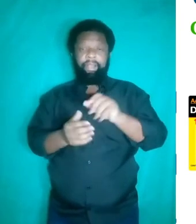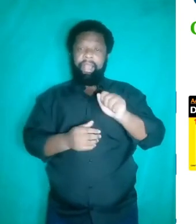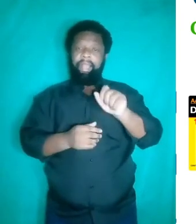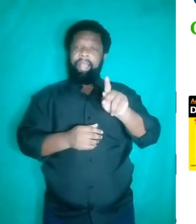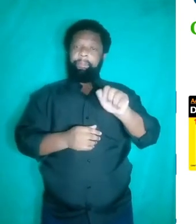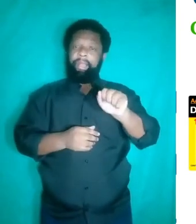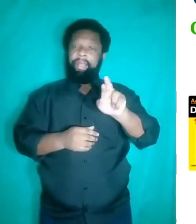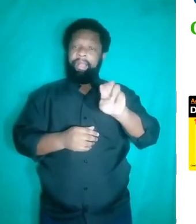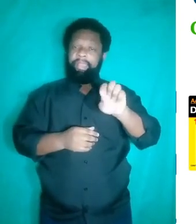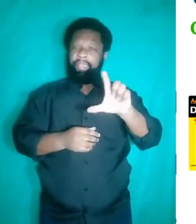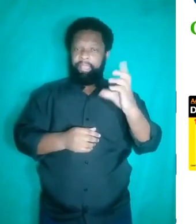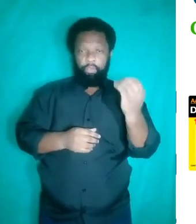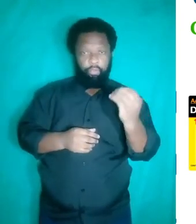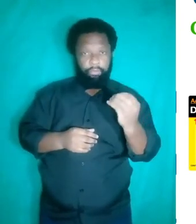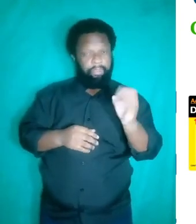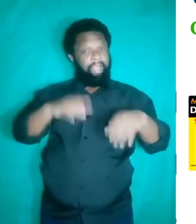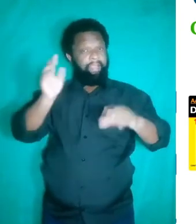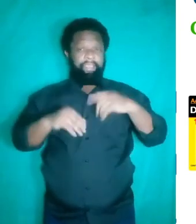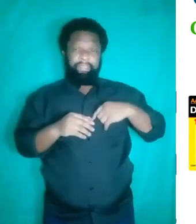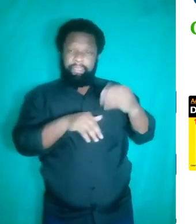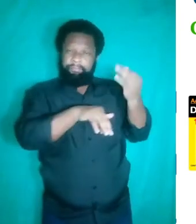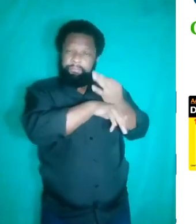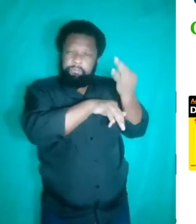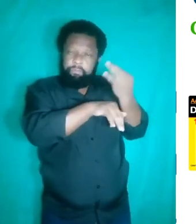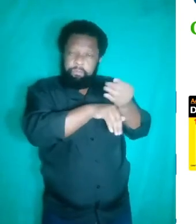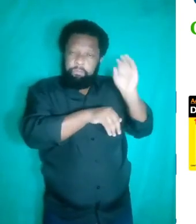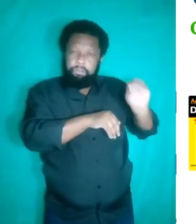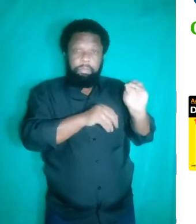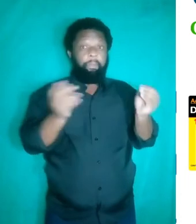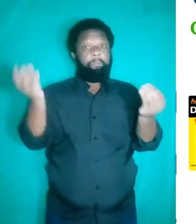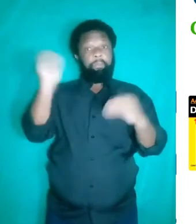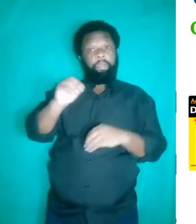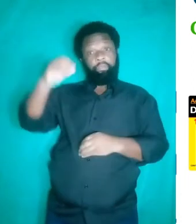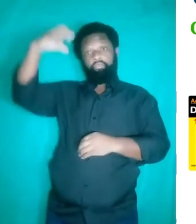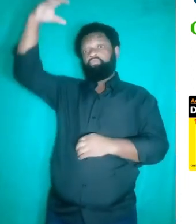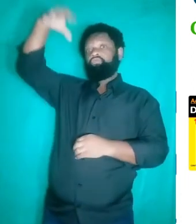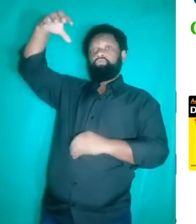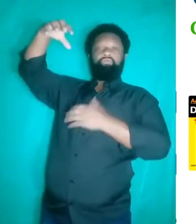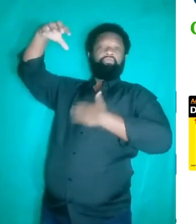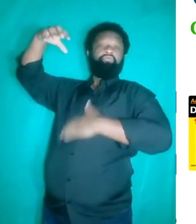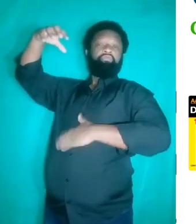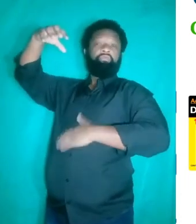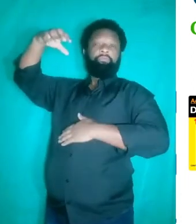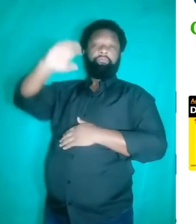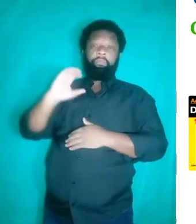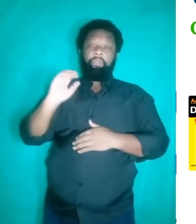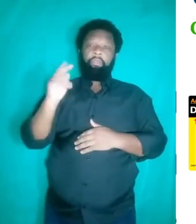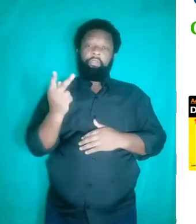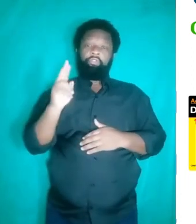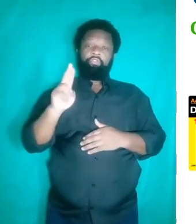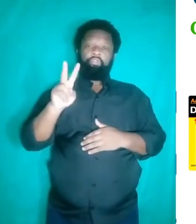em vez de colocar a resistência do chuveiro e colocar essa simbologia, ele coloca o chuveiro. Exatamente aqui